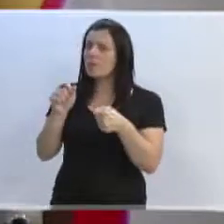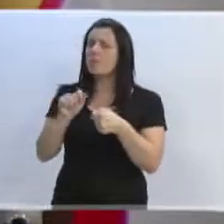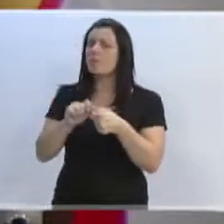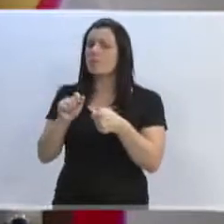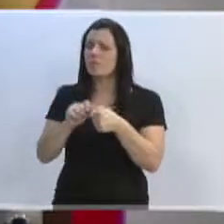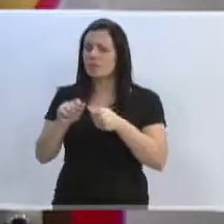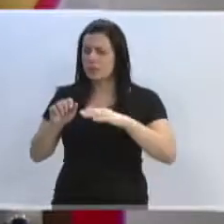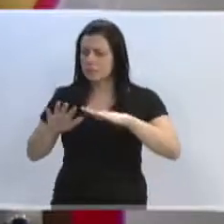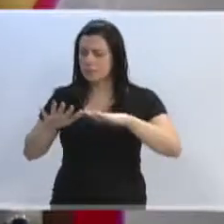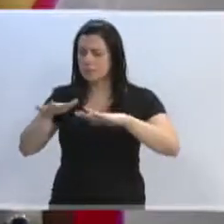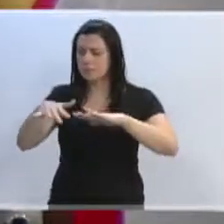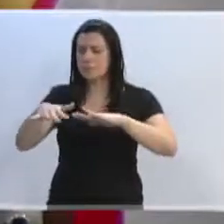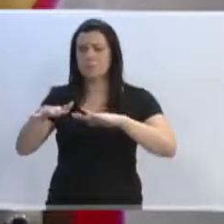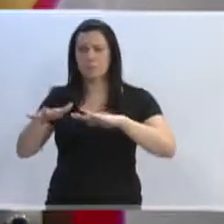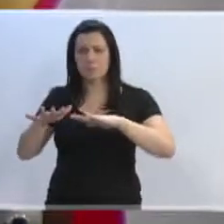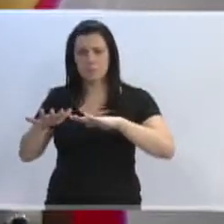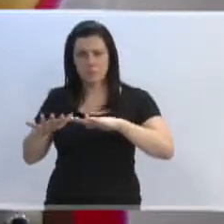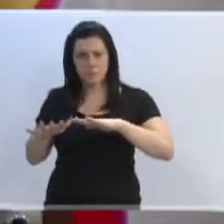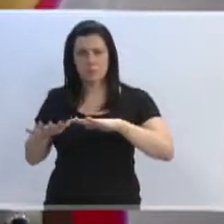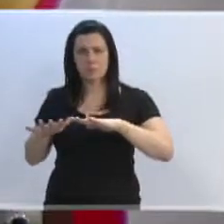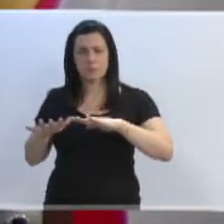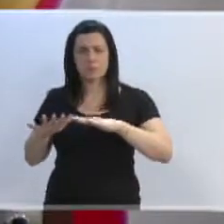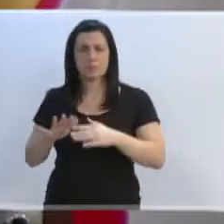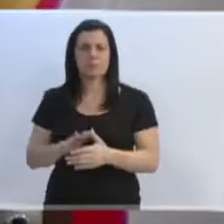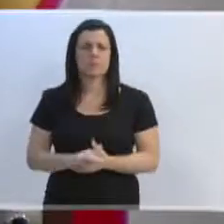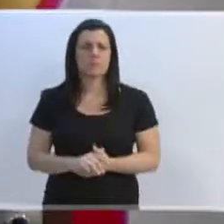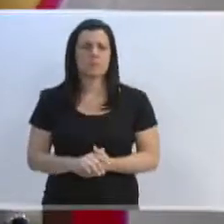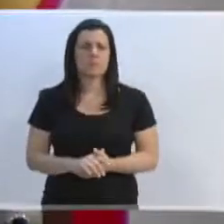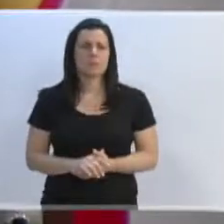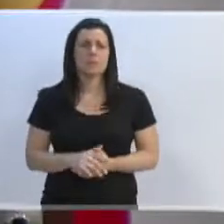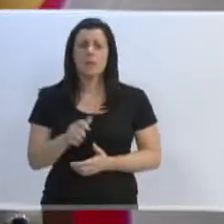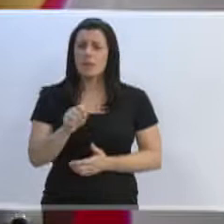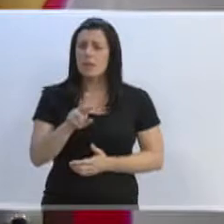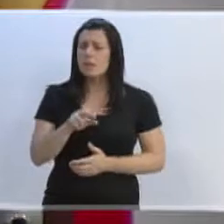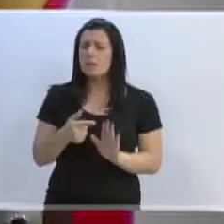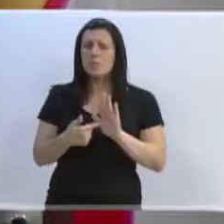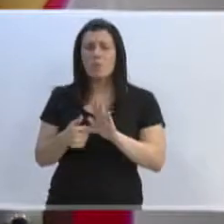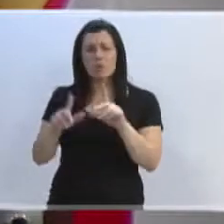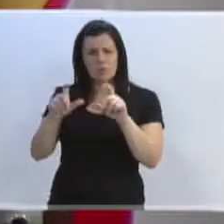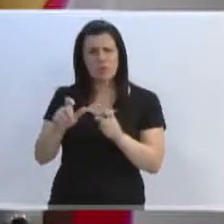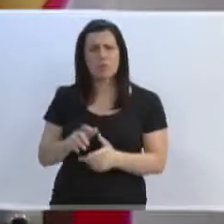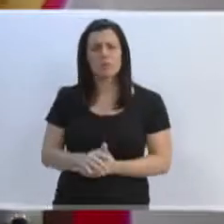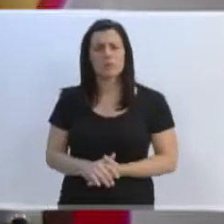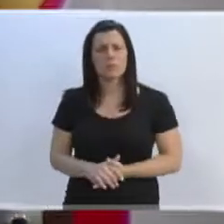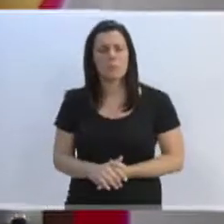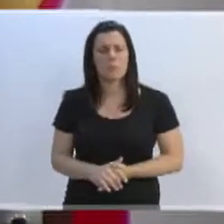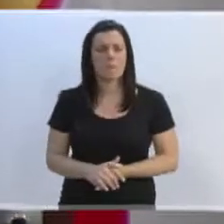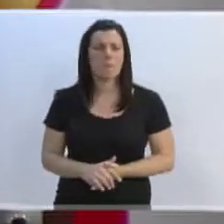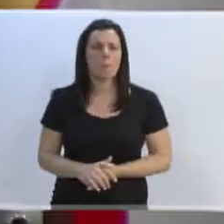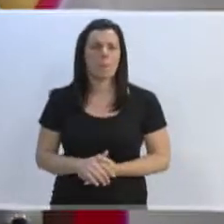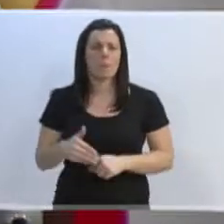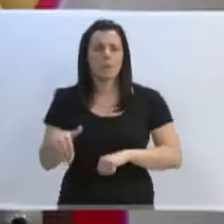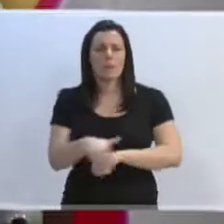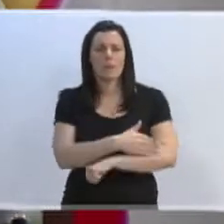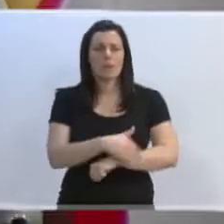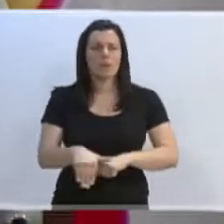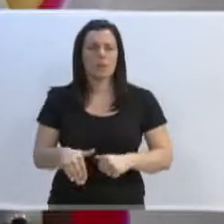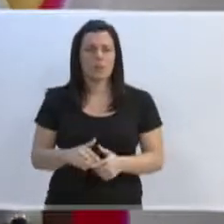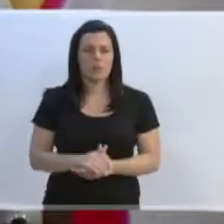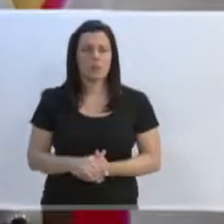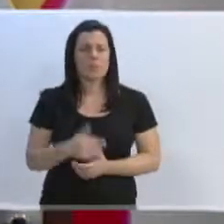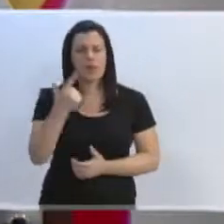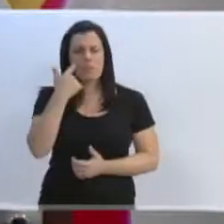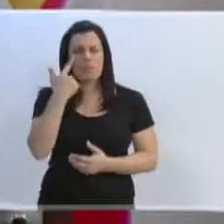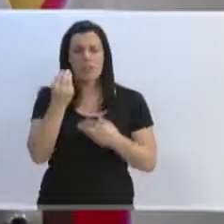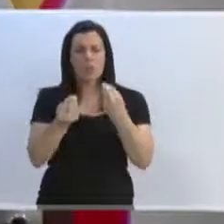uma faixa que venha a cruzar até... Ari, coloca aquela foto que você tem ali da rua parada ali para a gente, só para ter uma